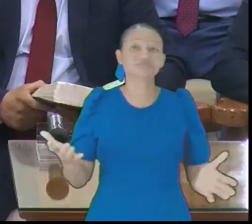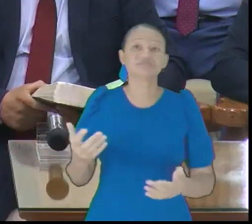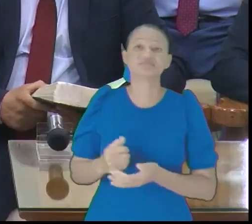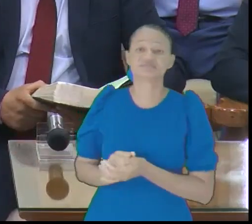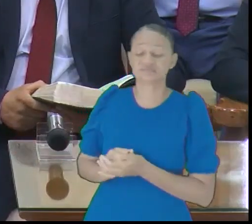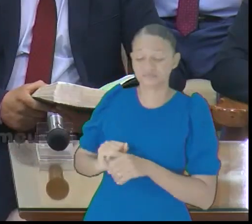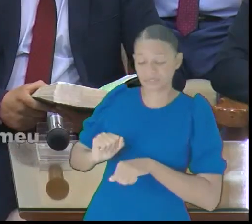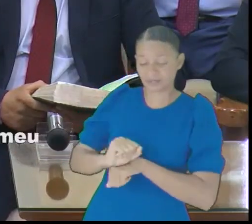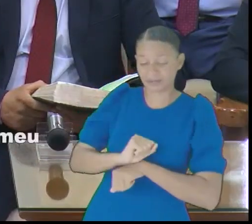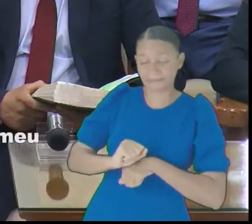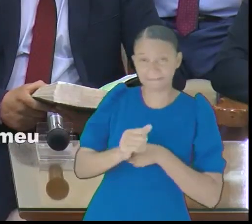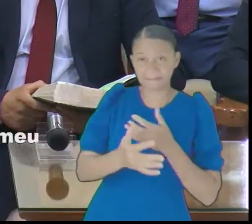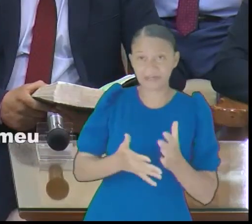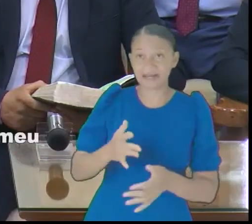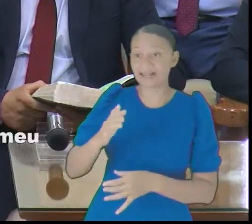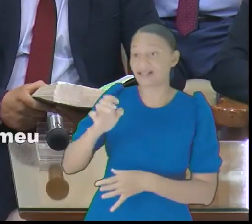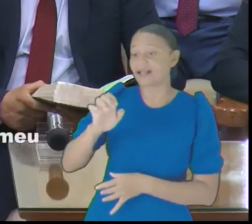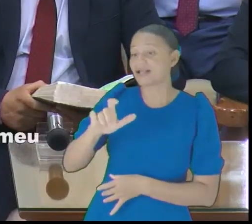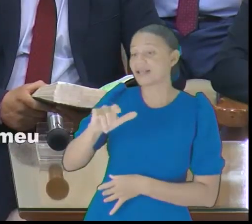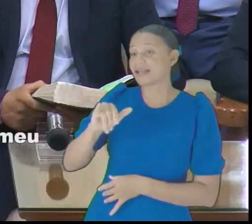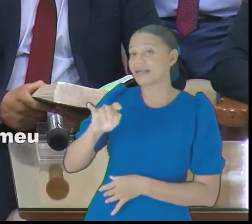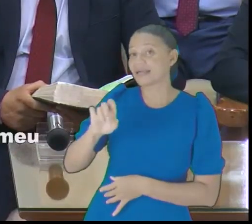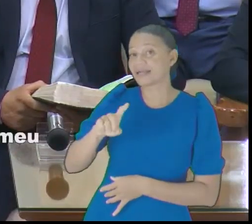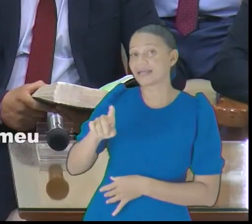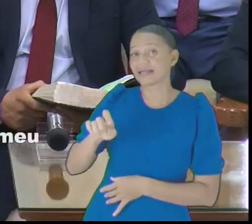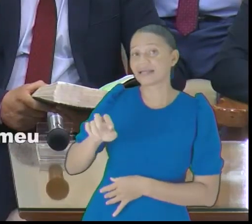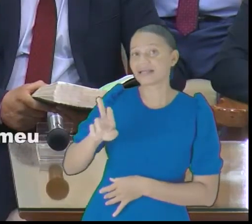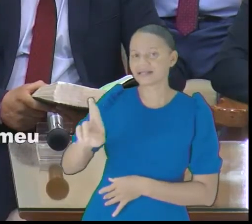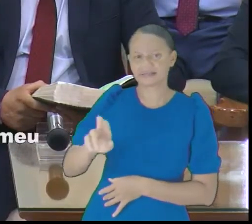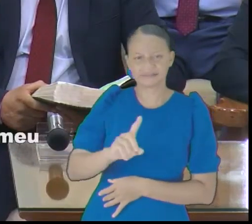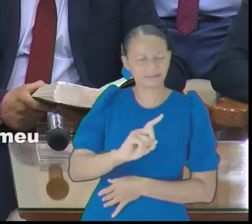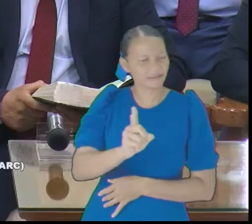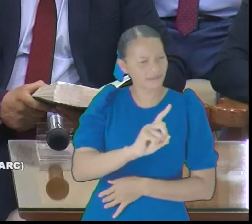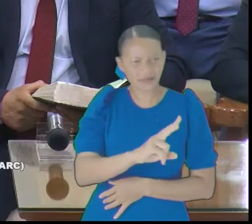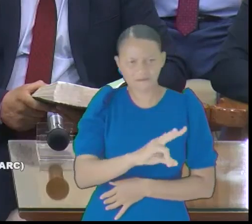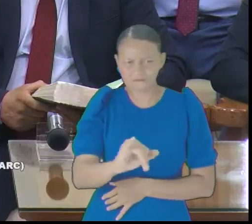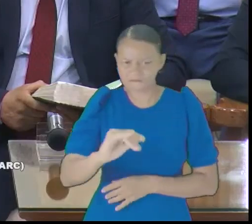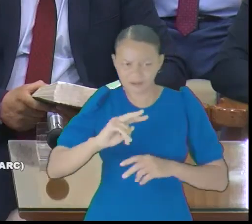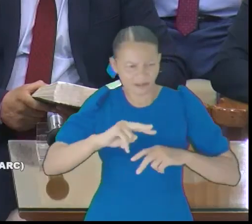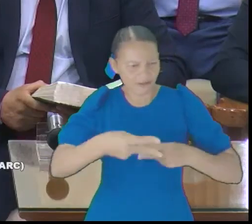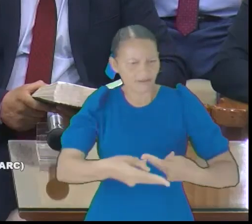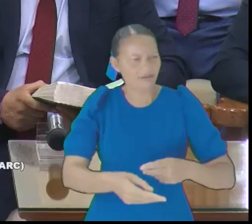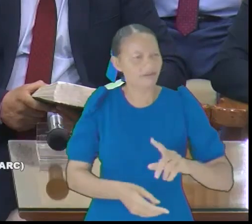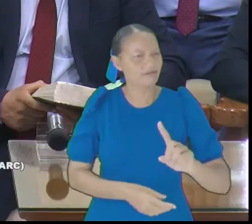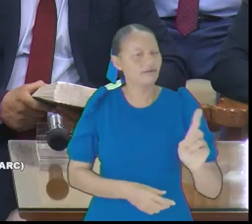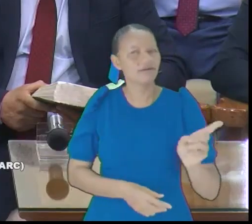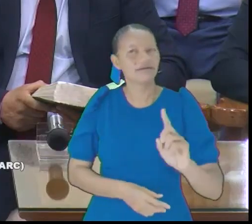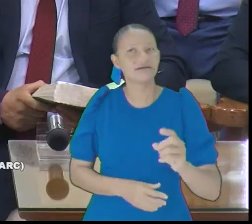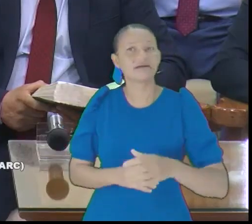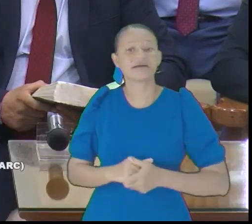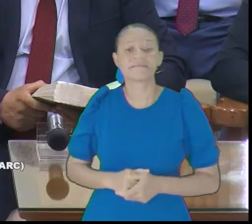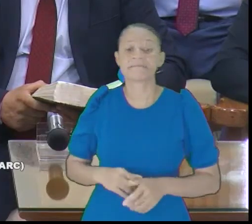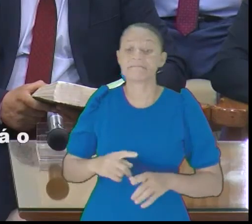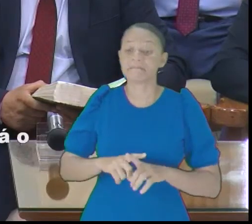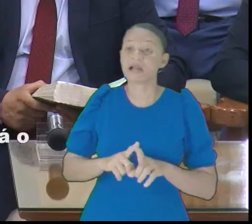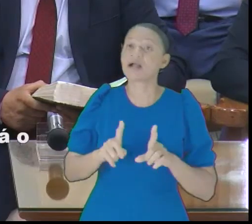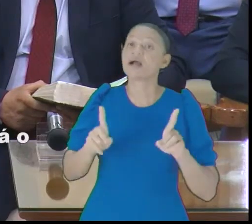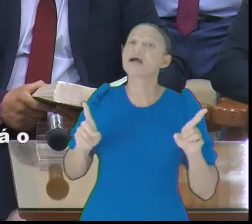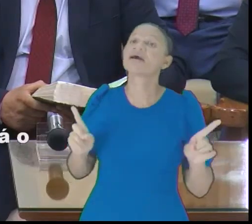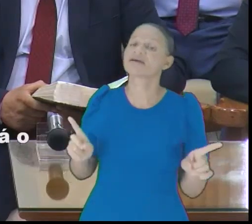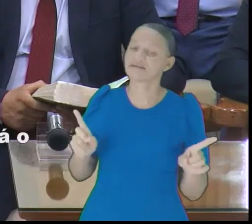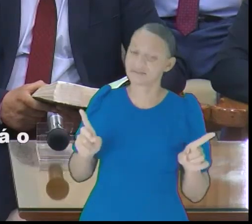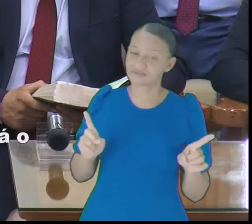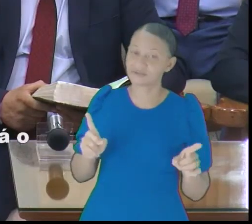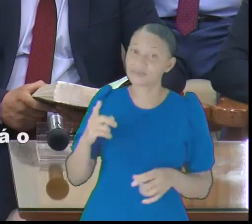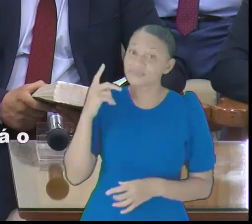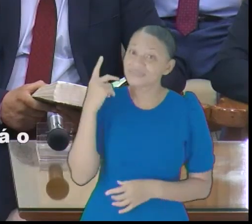Abraão, Eliezer não será o teu herdeiro, mas aquele que